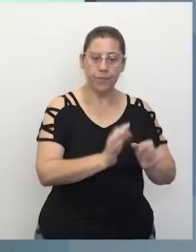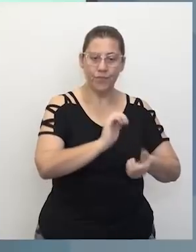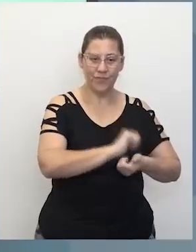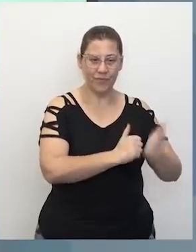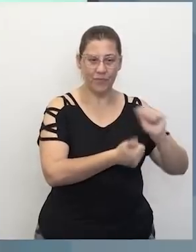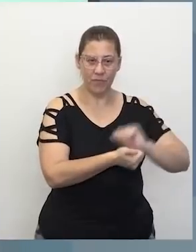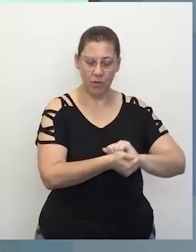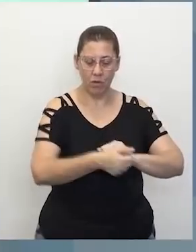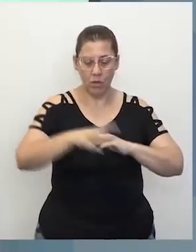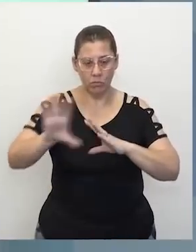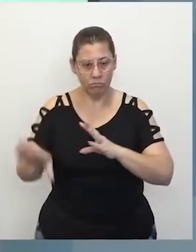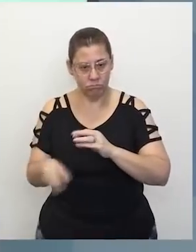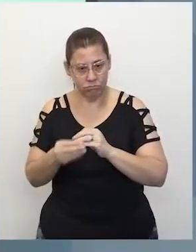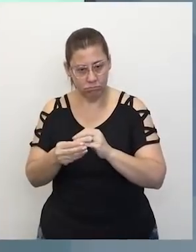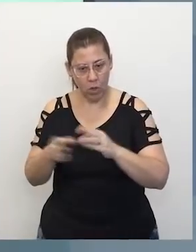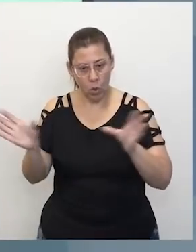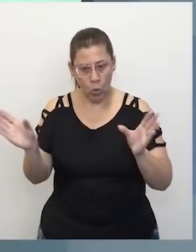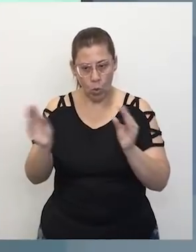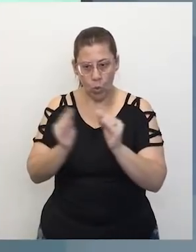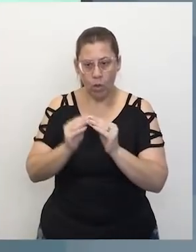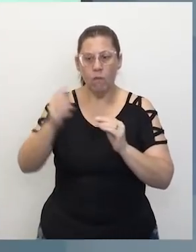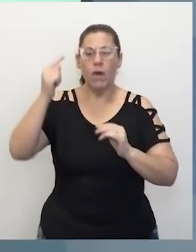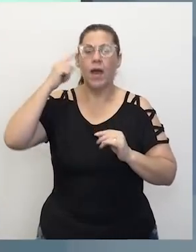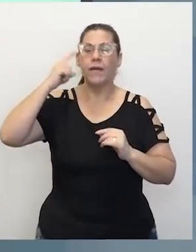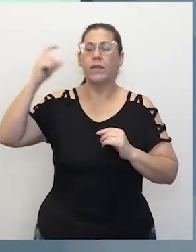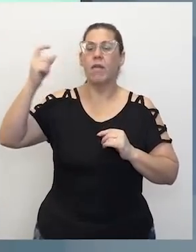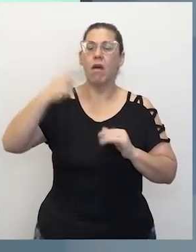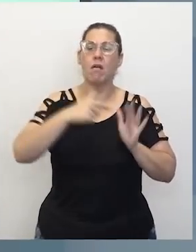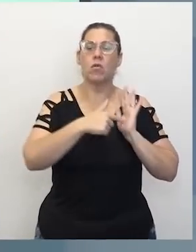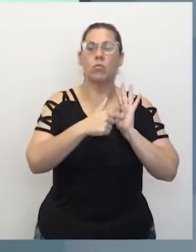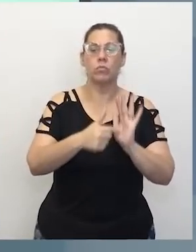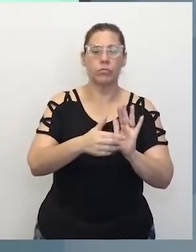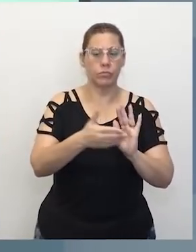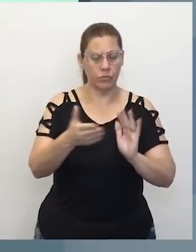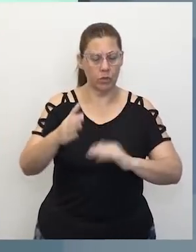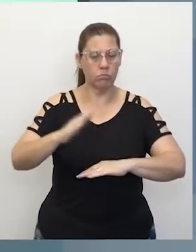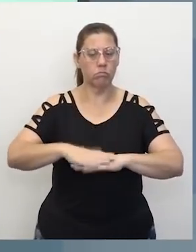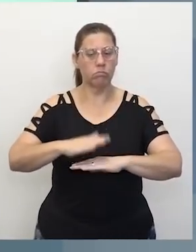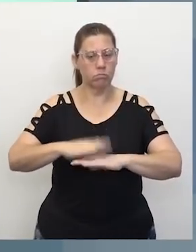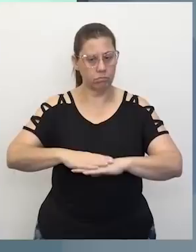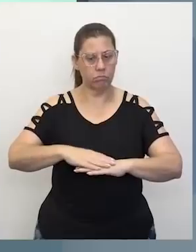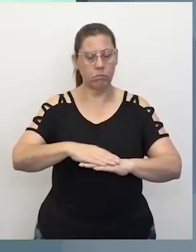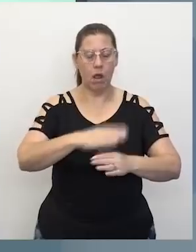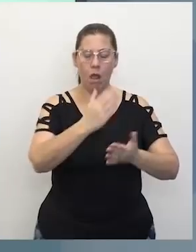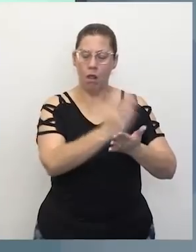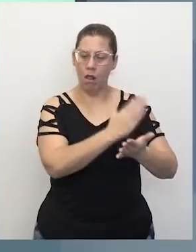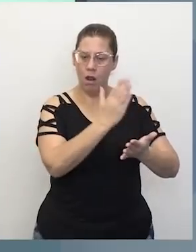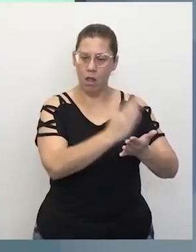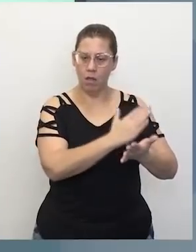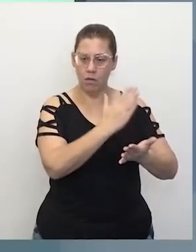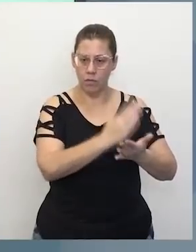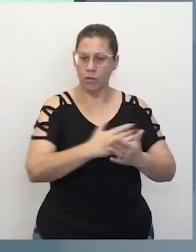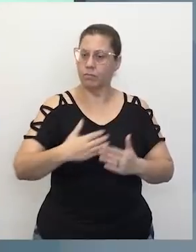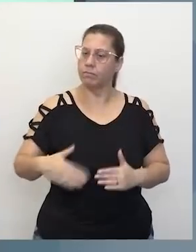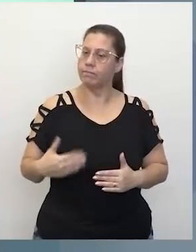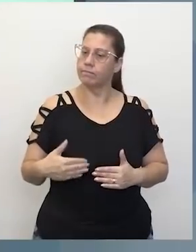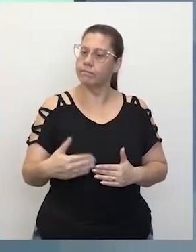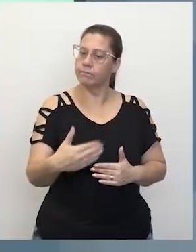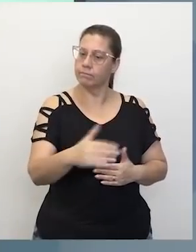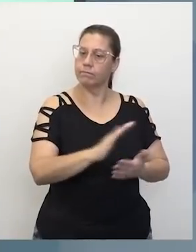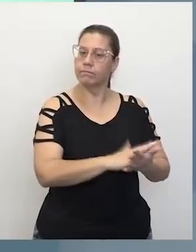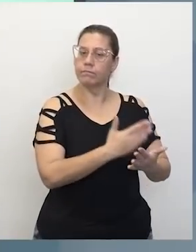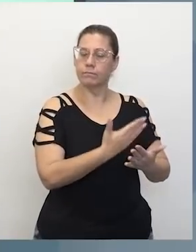da redução. Eu vou pegar essa ideia que ele tratou aí nesse livro, né? E ao longo do tempo chegou aí na